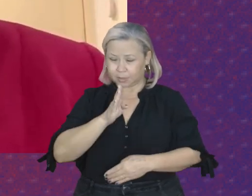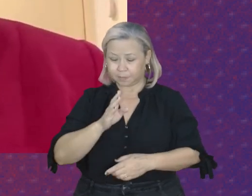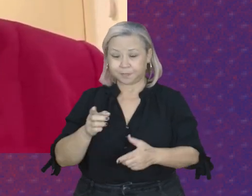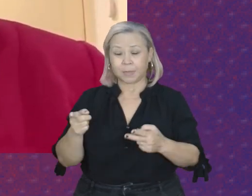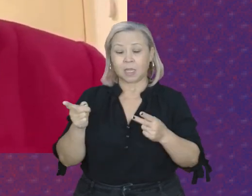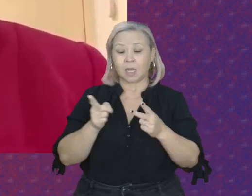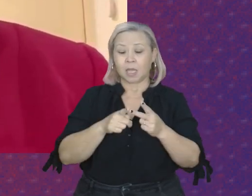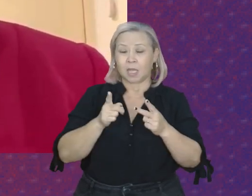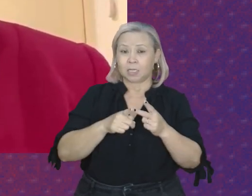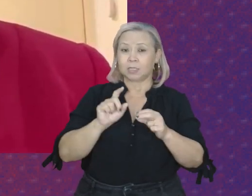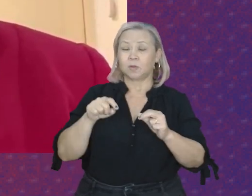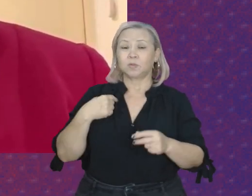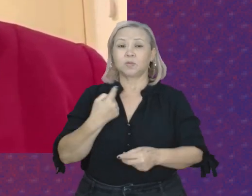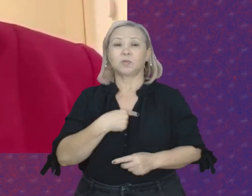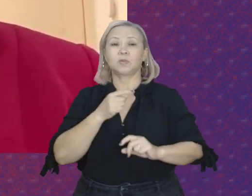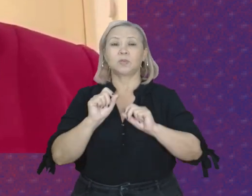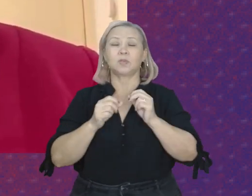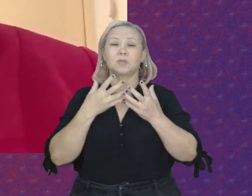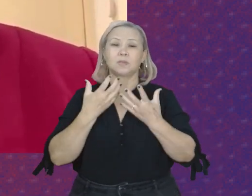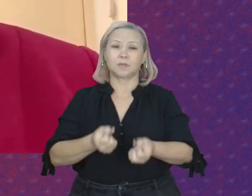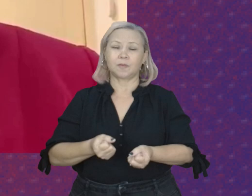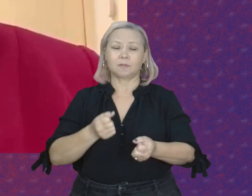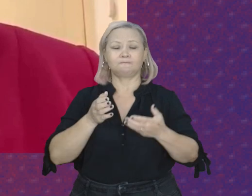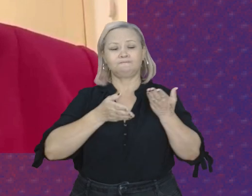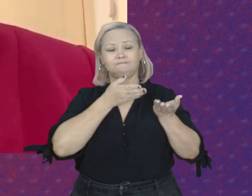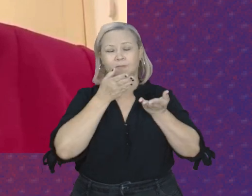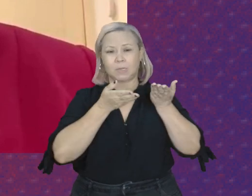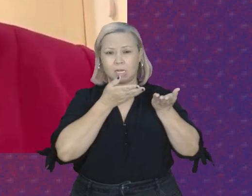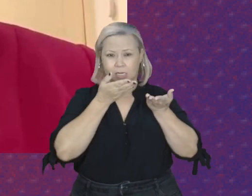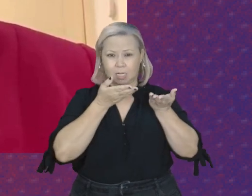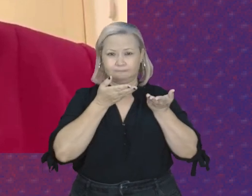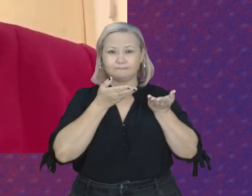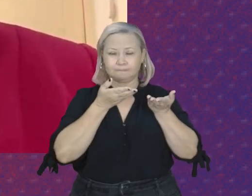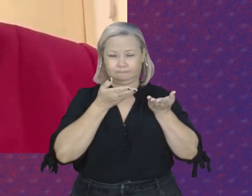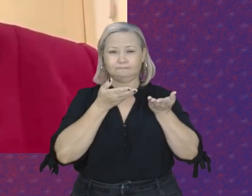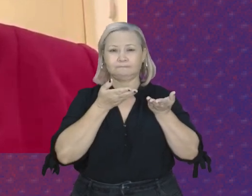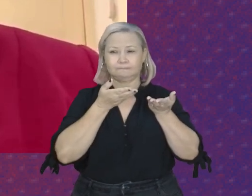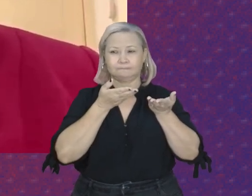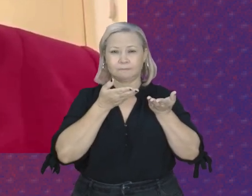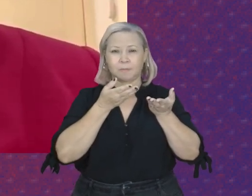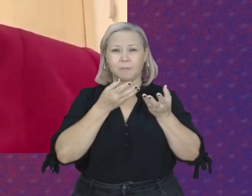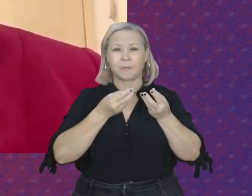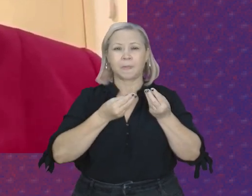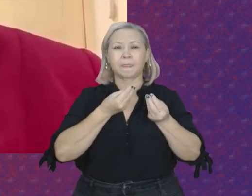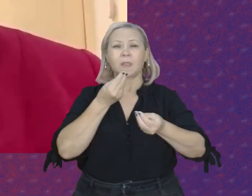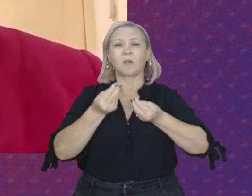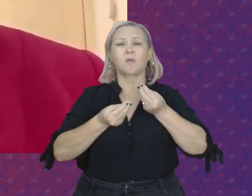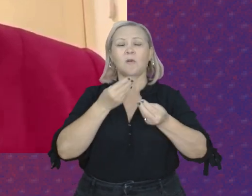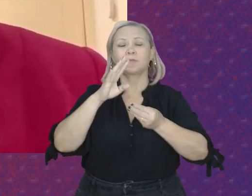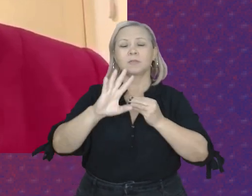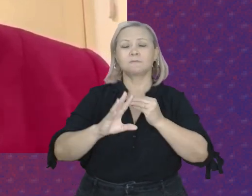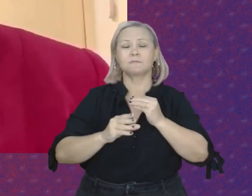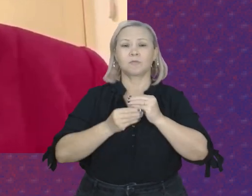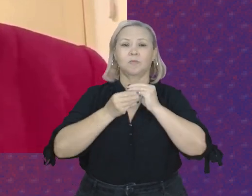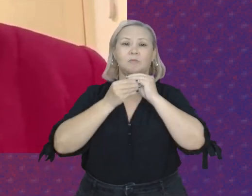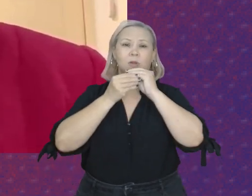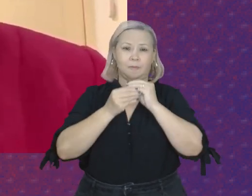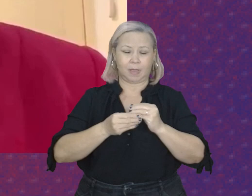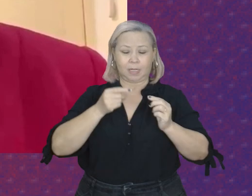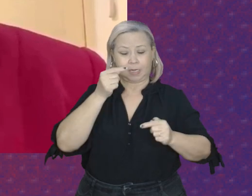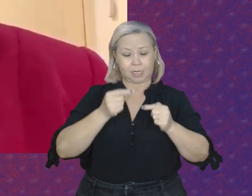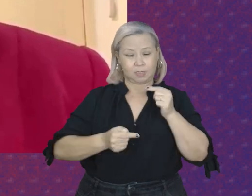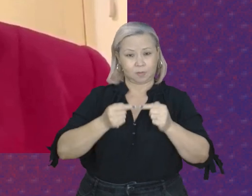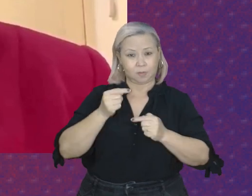lugar, nós vamos tratar de como se implementam as